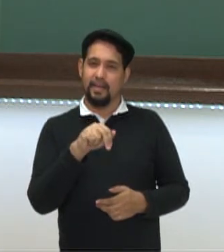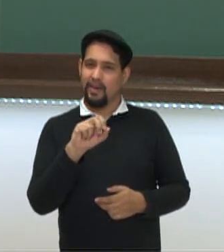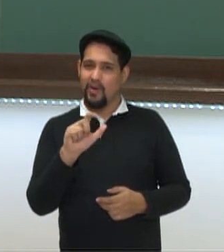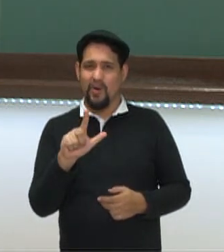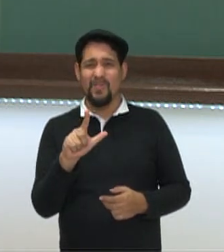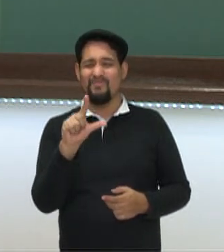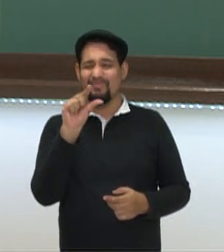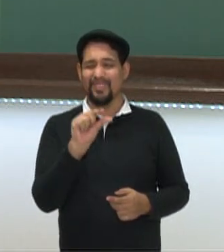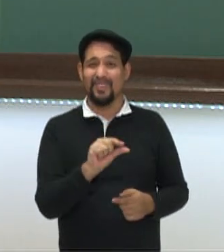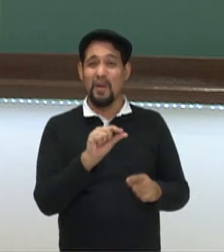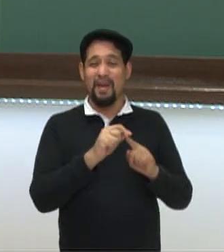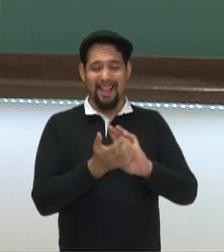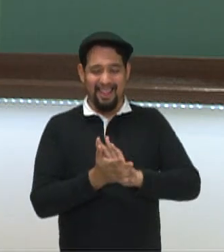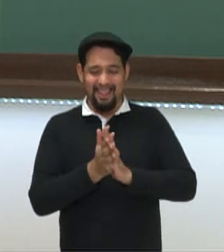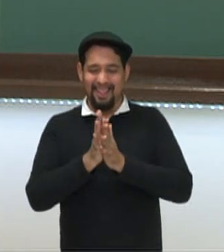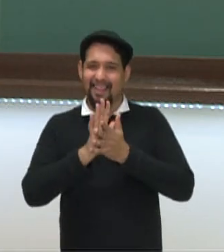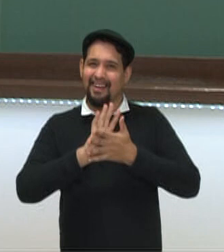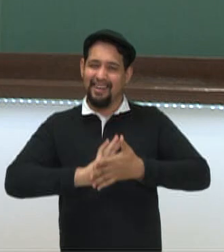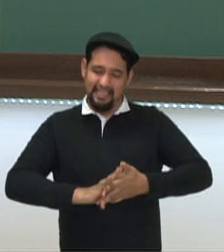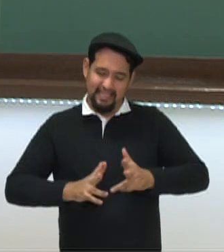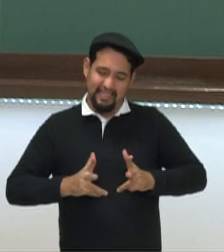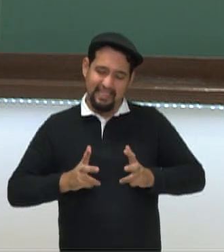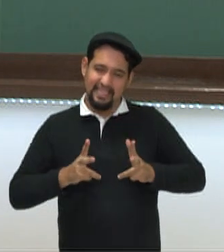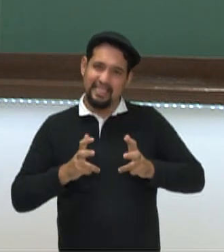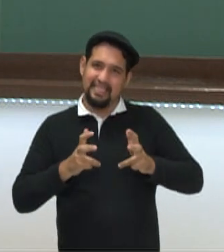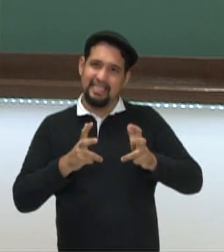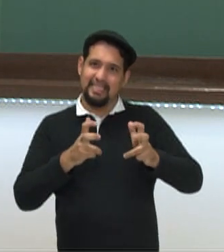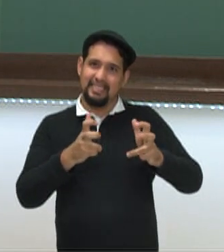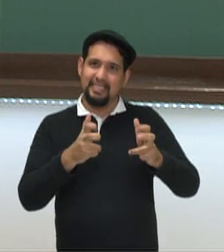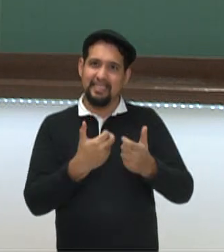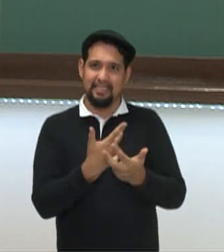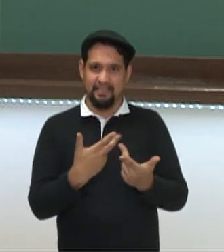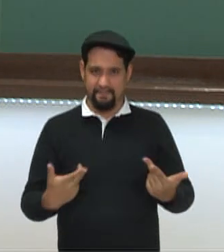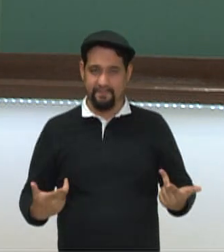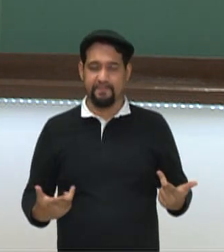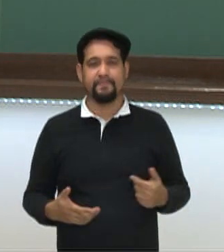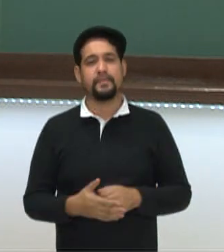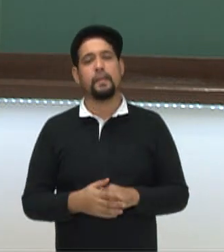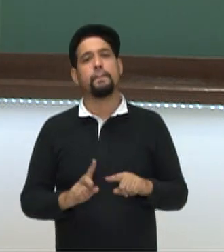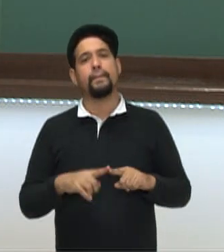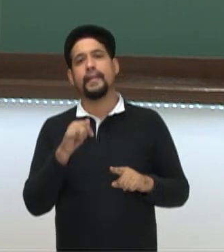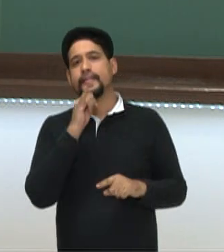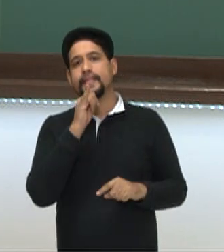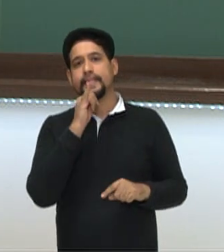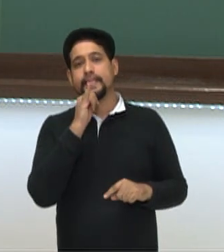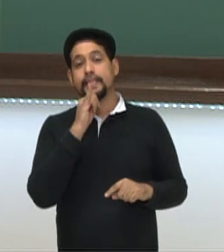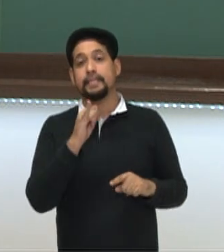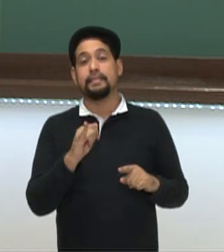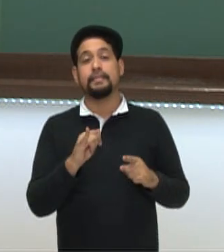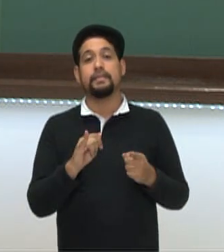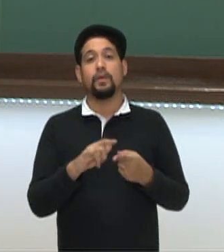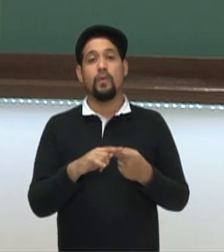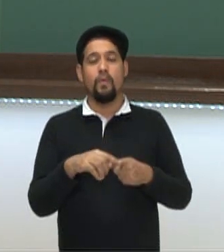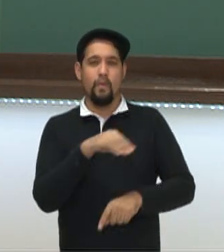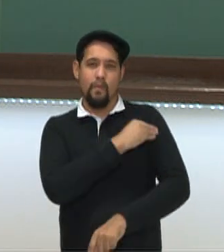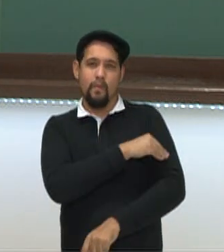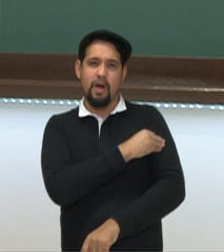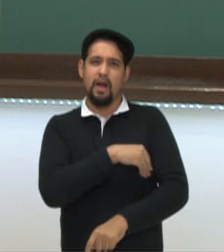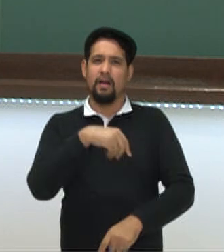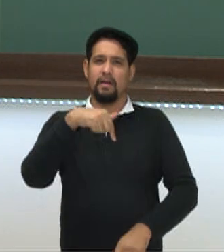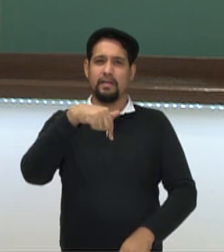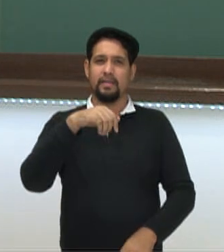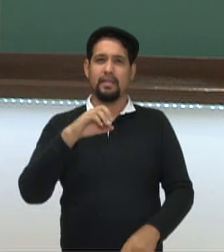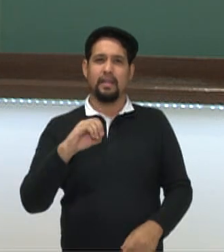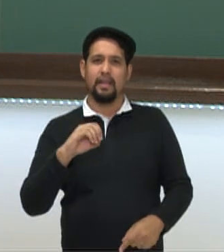poder destruir a estrutura desses micro-organismos. Então, o álcool 70, ele é